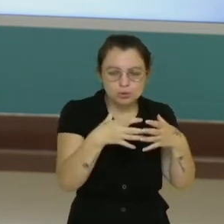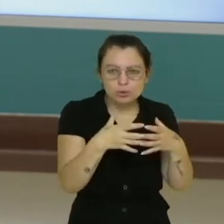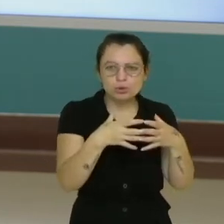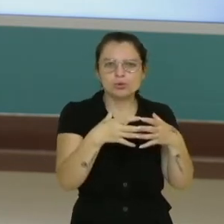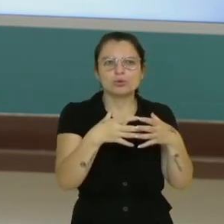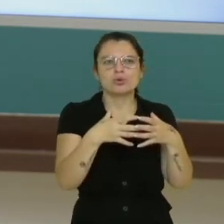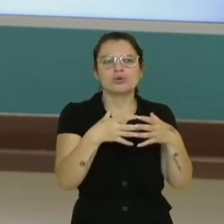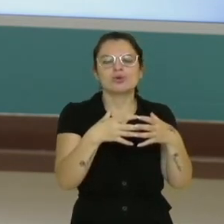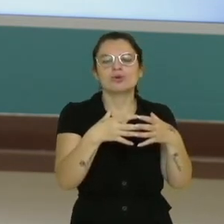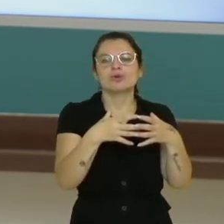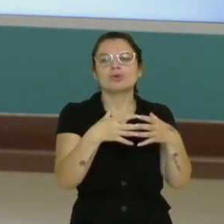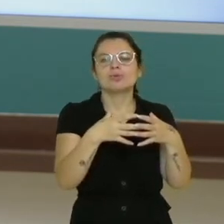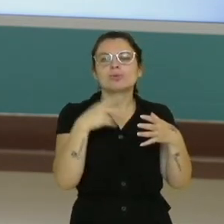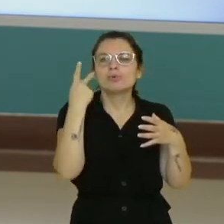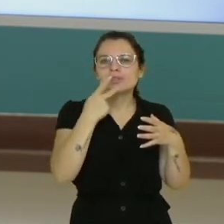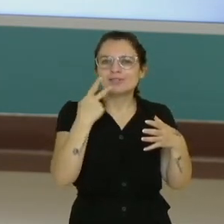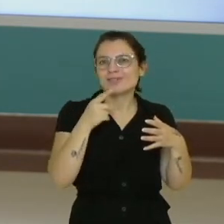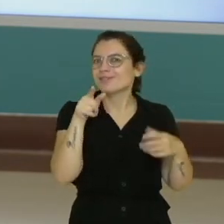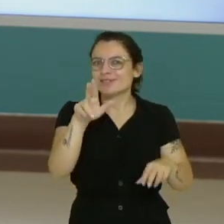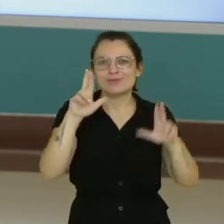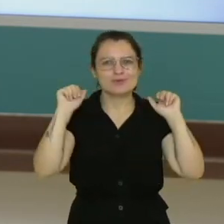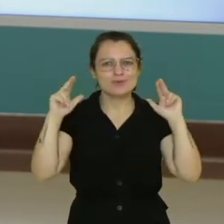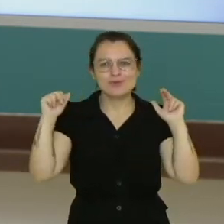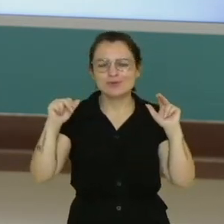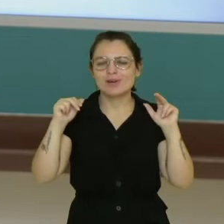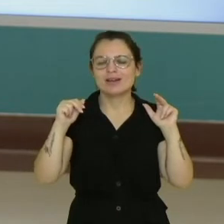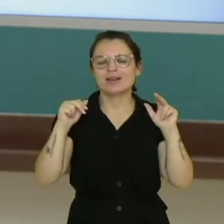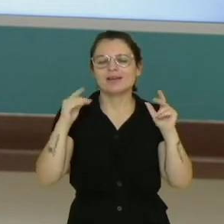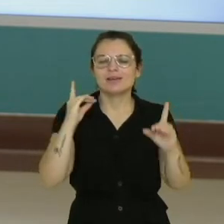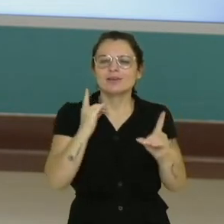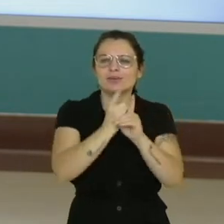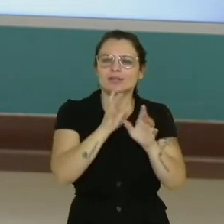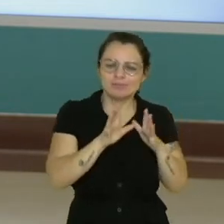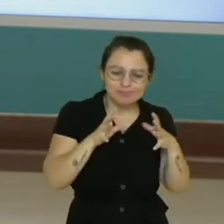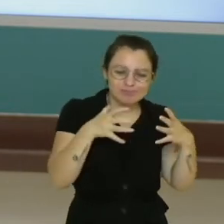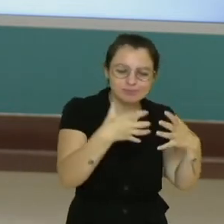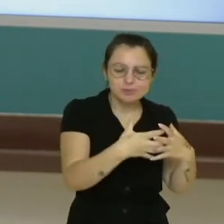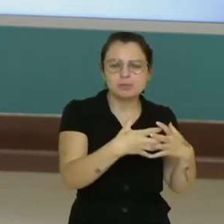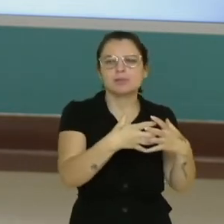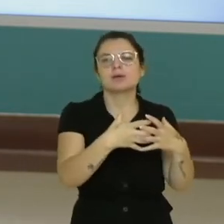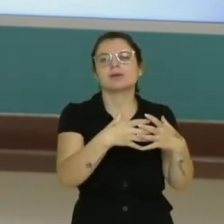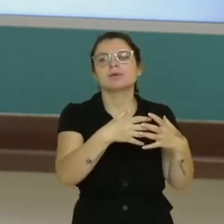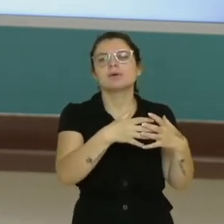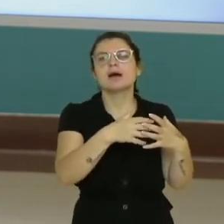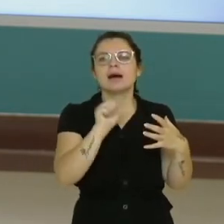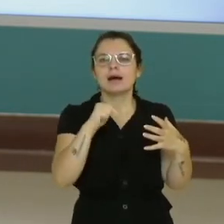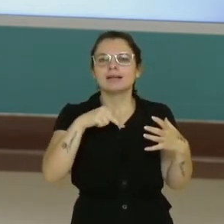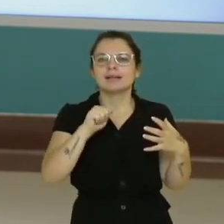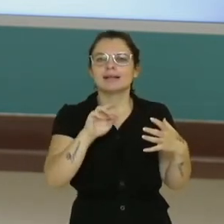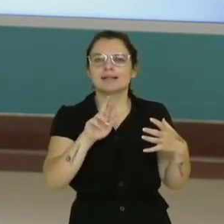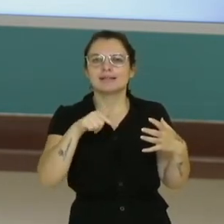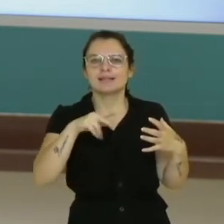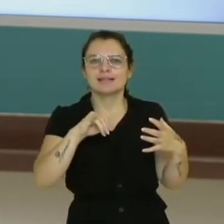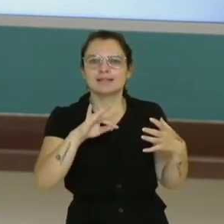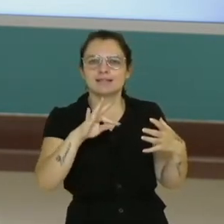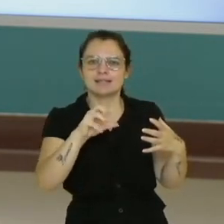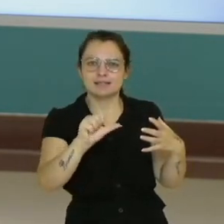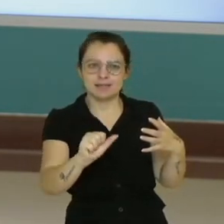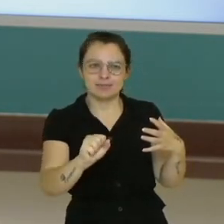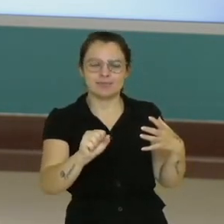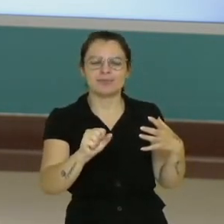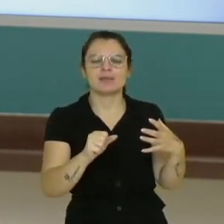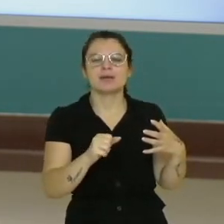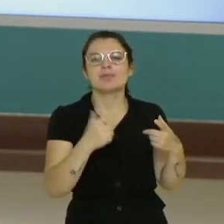partido anarquista. Por quê? Porque como o anarquismo é contra o Estado, a organização política, ele também não pode virar um partido.